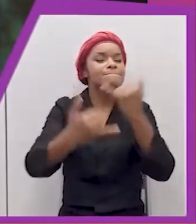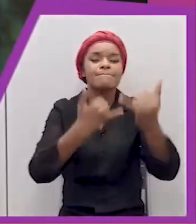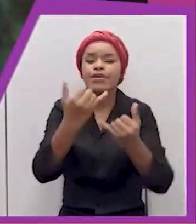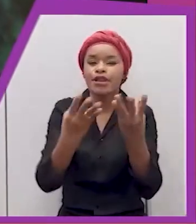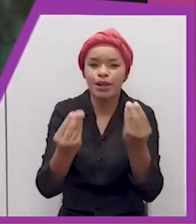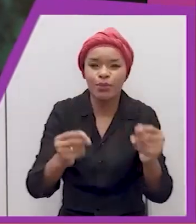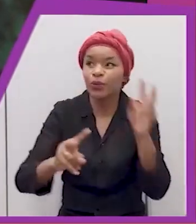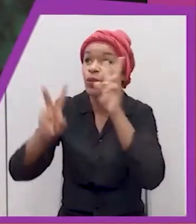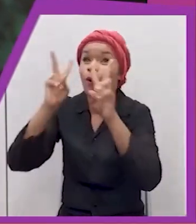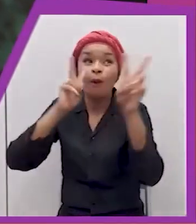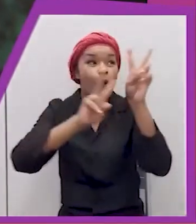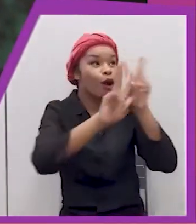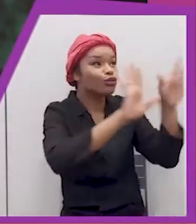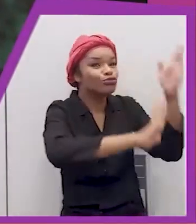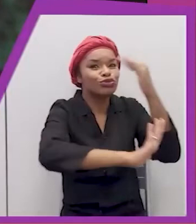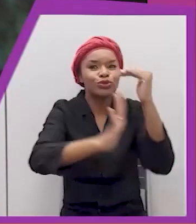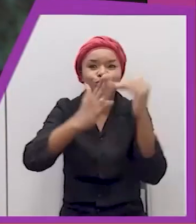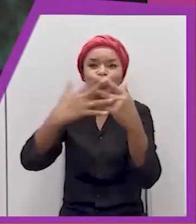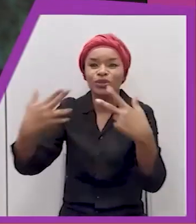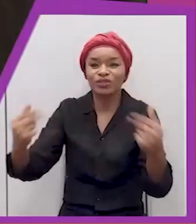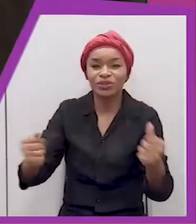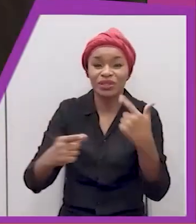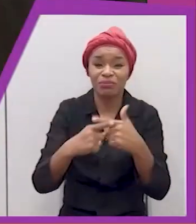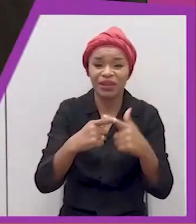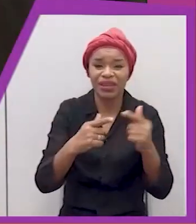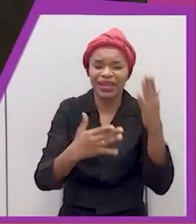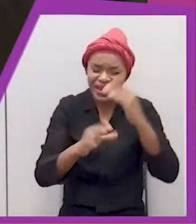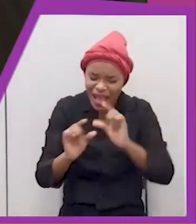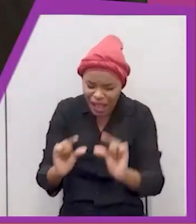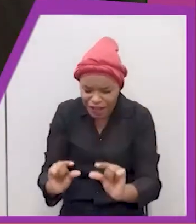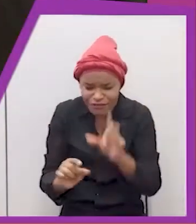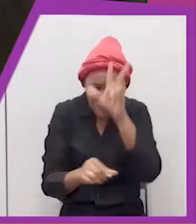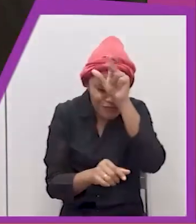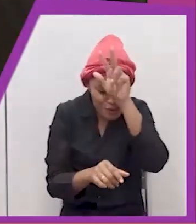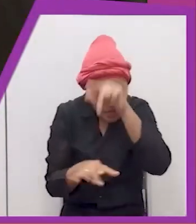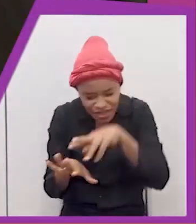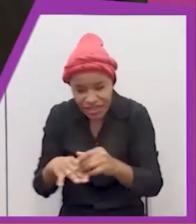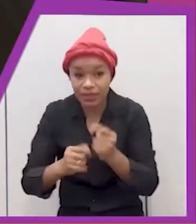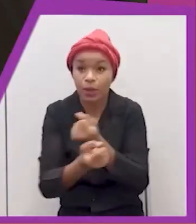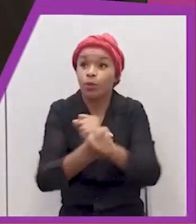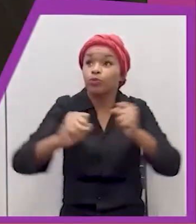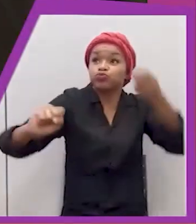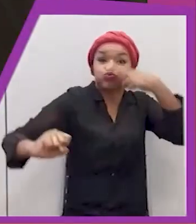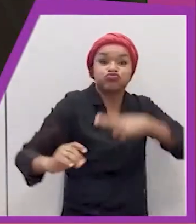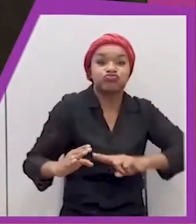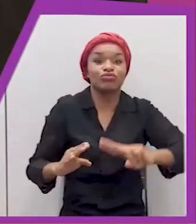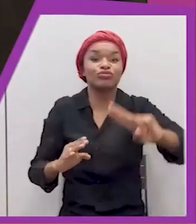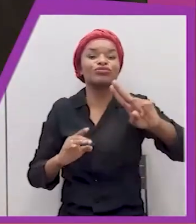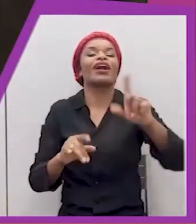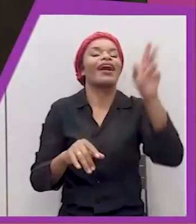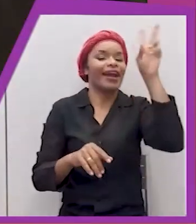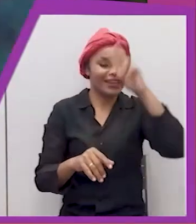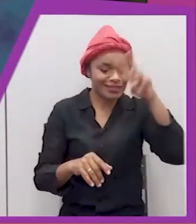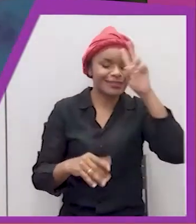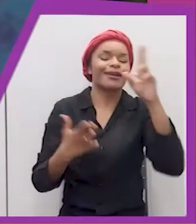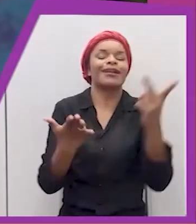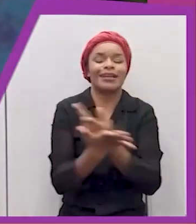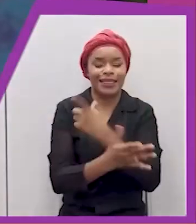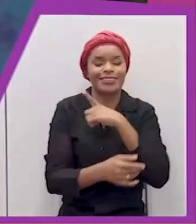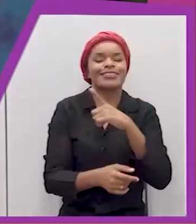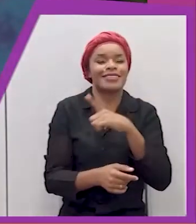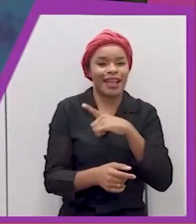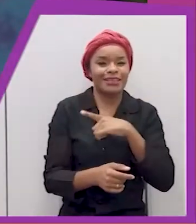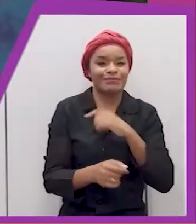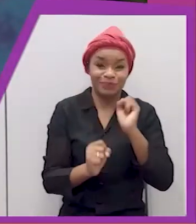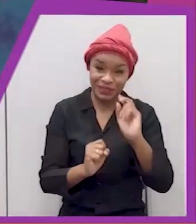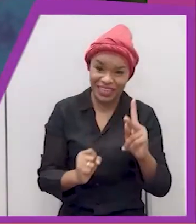permitiram voltar para a infância também porque eu contava histórias para ela muitas histórias Lia as histórias até que eu comecei a inventar as histórias para